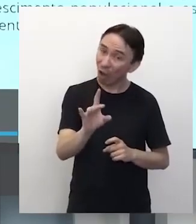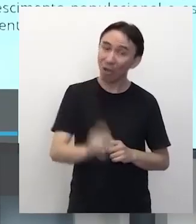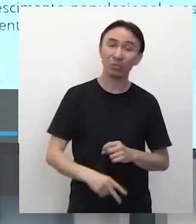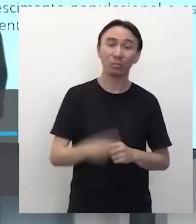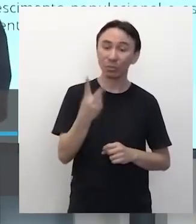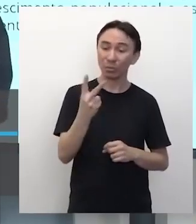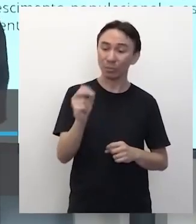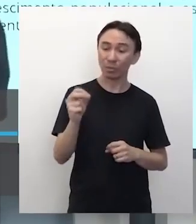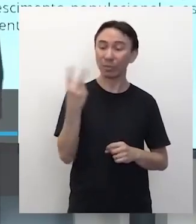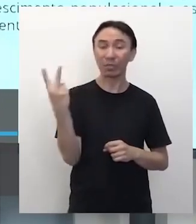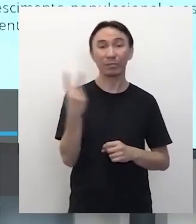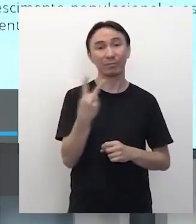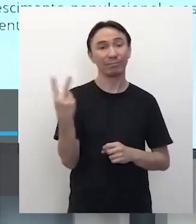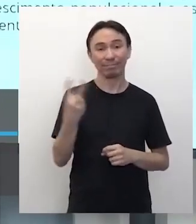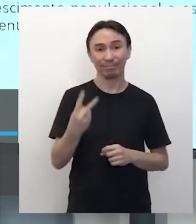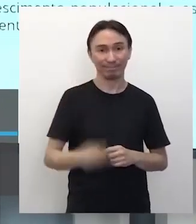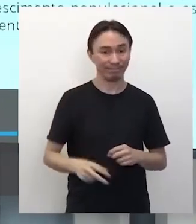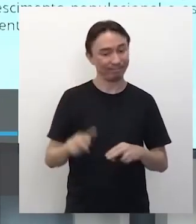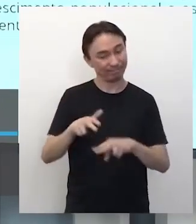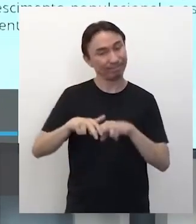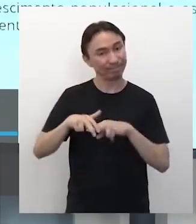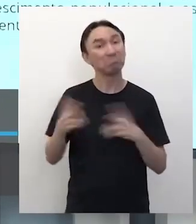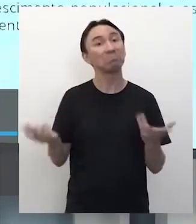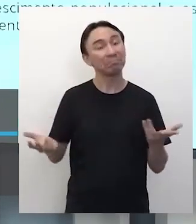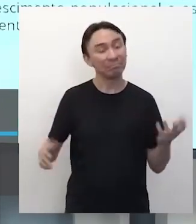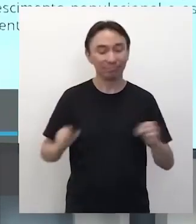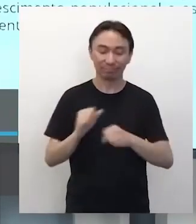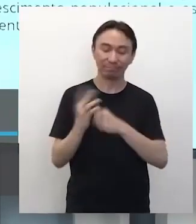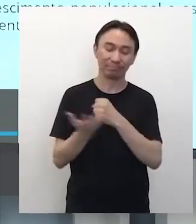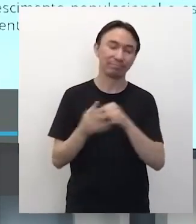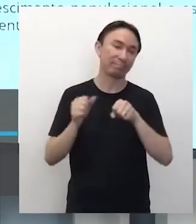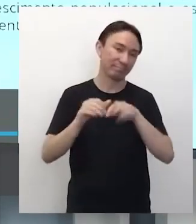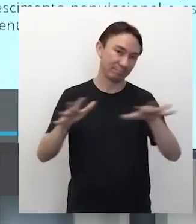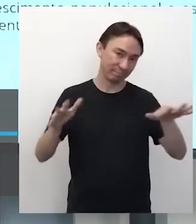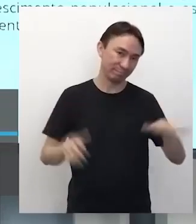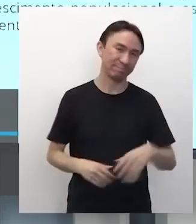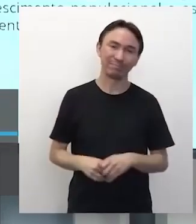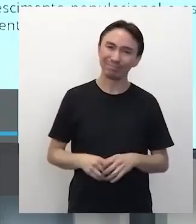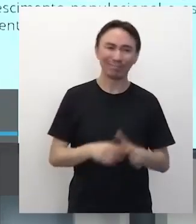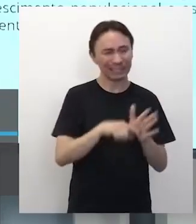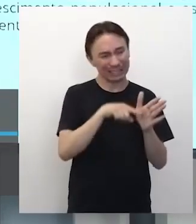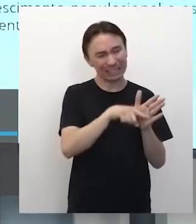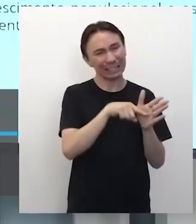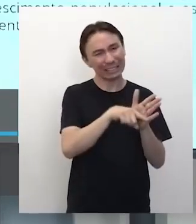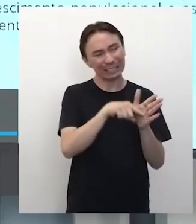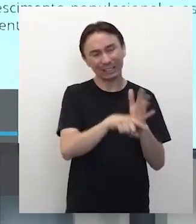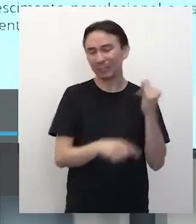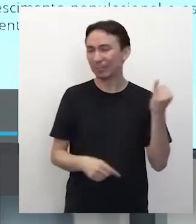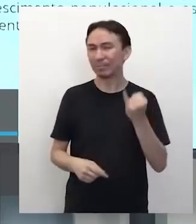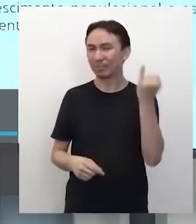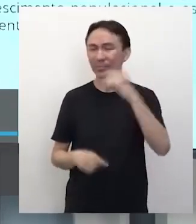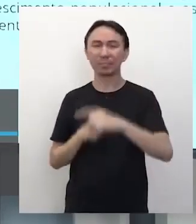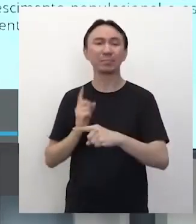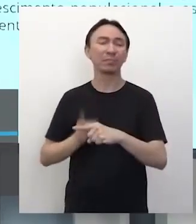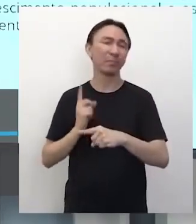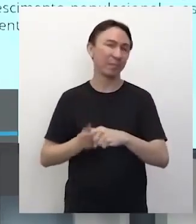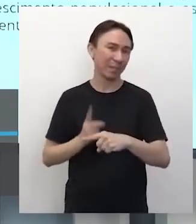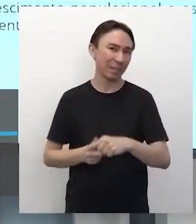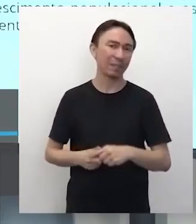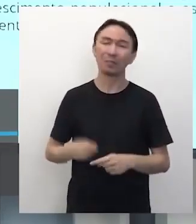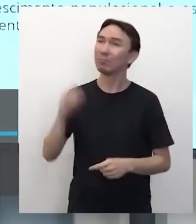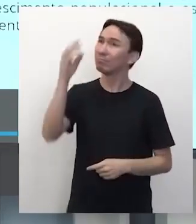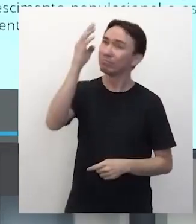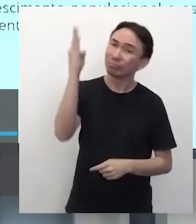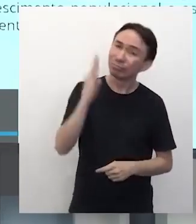pandemia. E o censo, ele tem essa importância, né? Ele tem importância para o quê? Para os municípios, para os estados, até para o país em